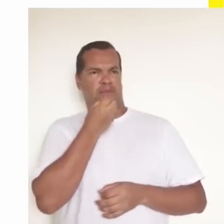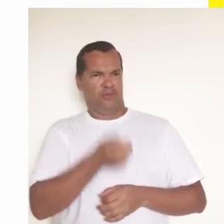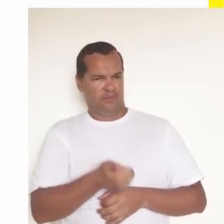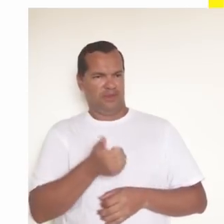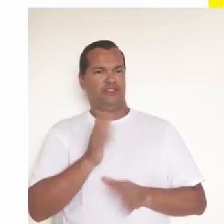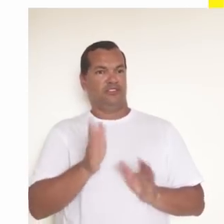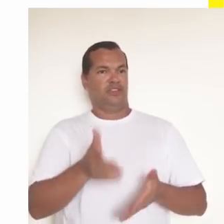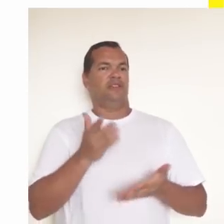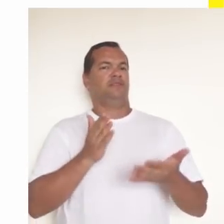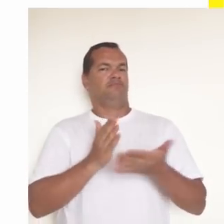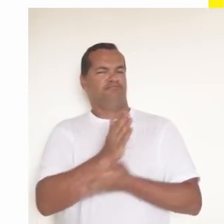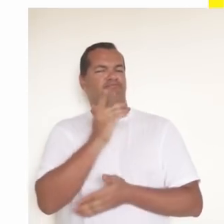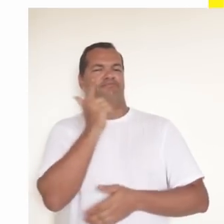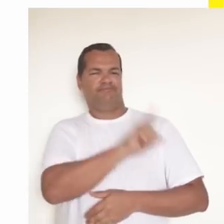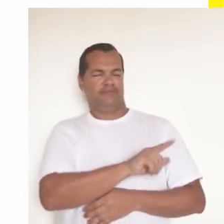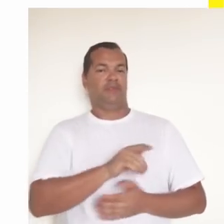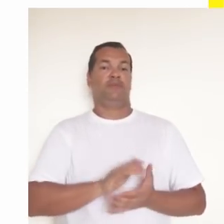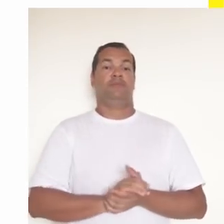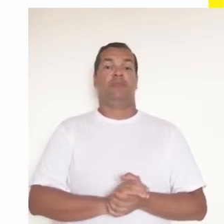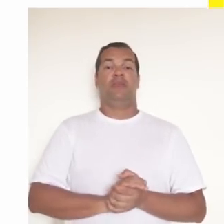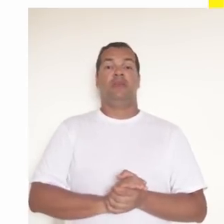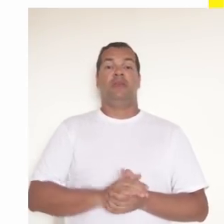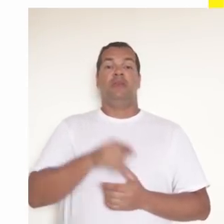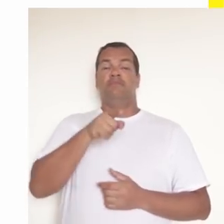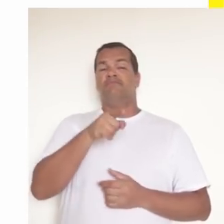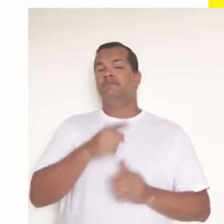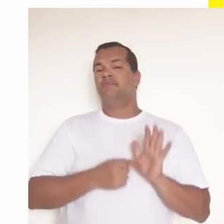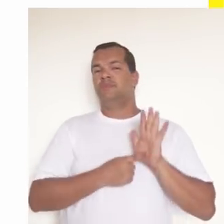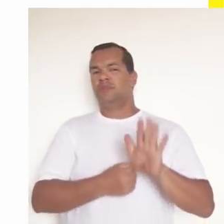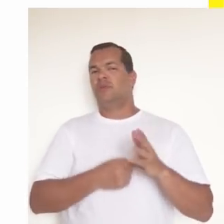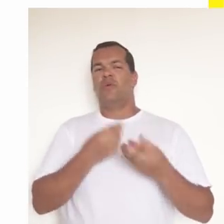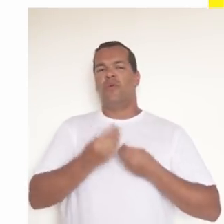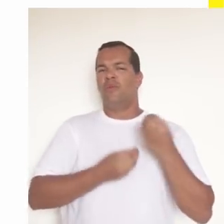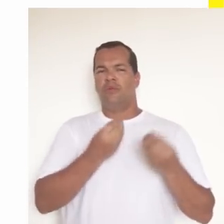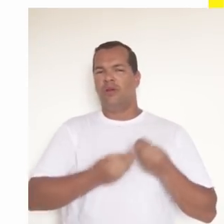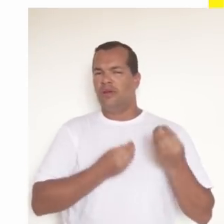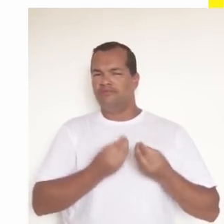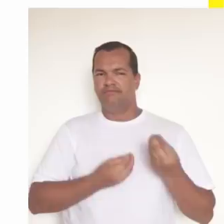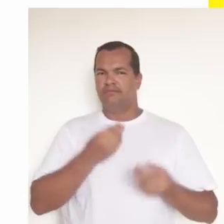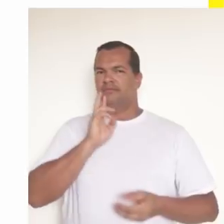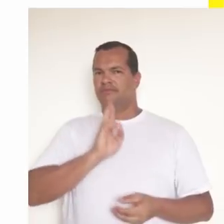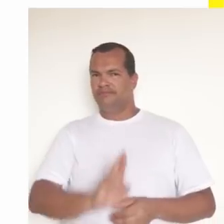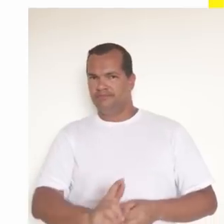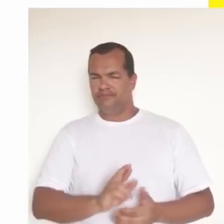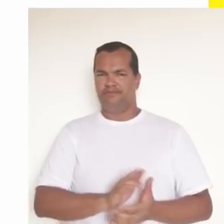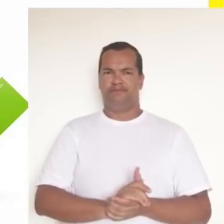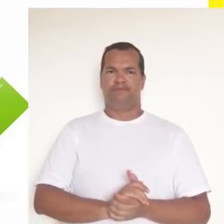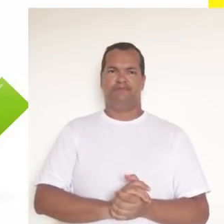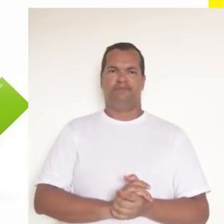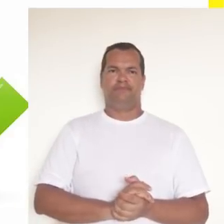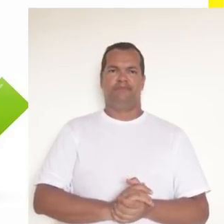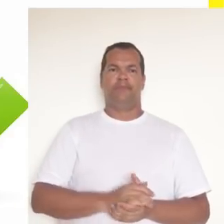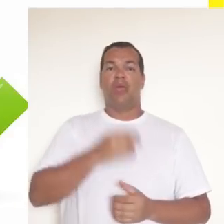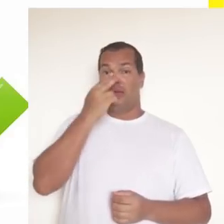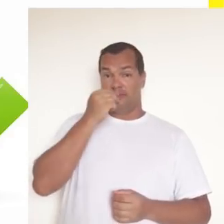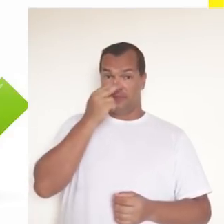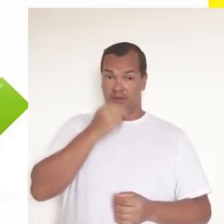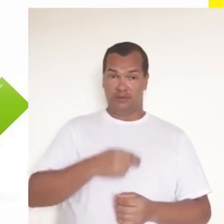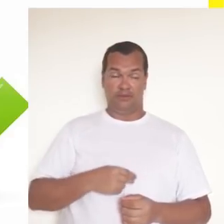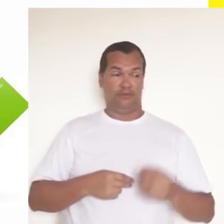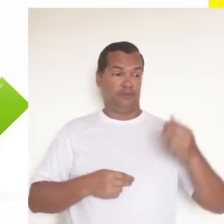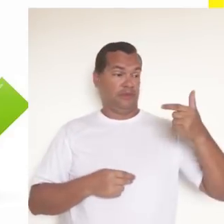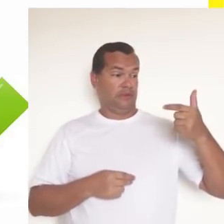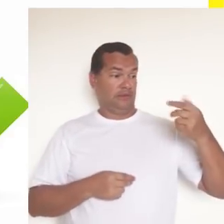que você já acertou. Olha só, mas permita-me mostrar então o desenvolvimento dessa questão.